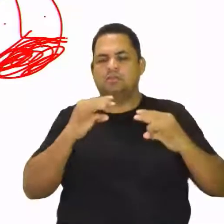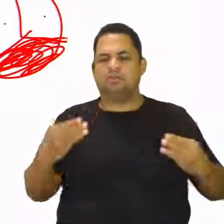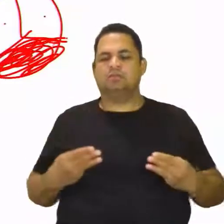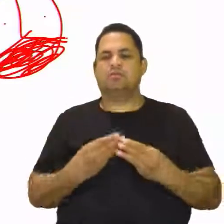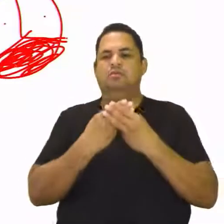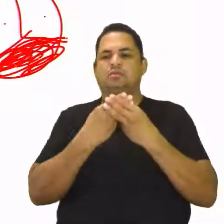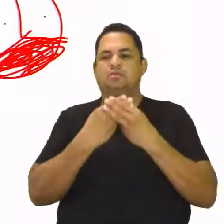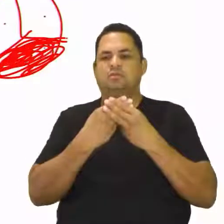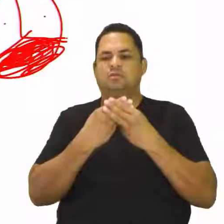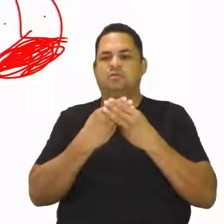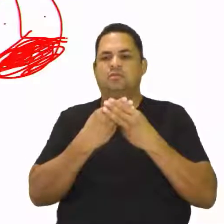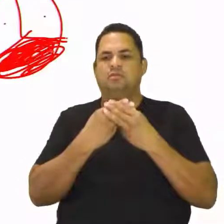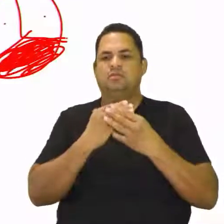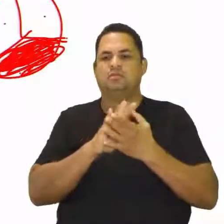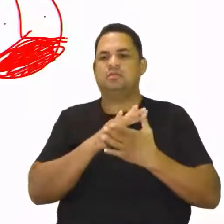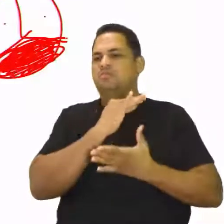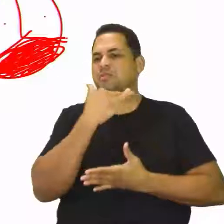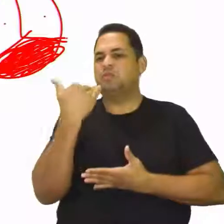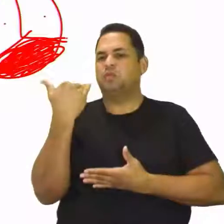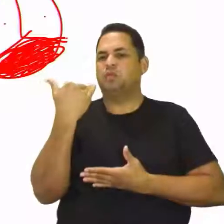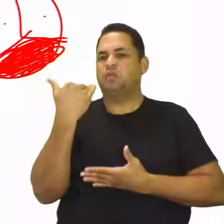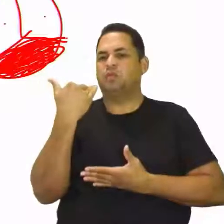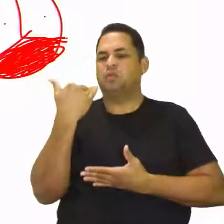judaica foi morta,